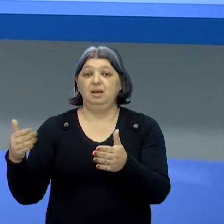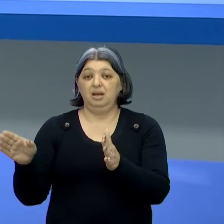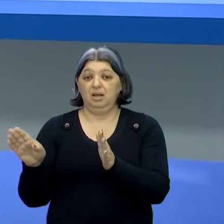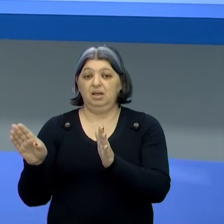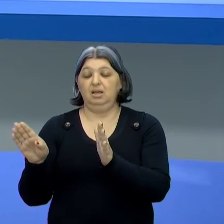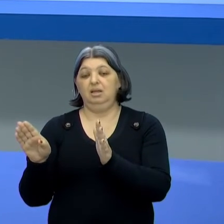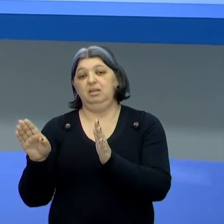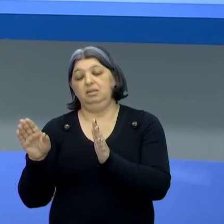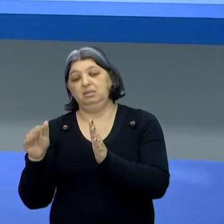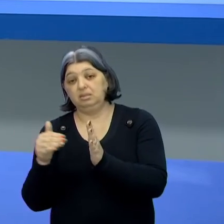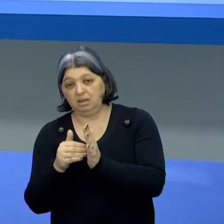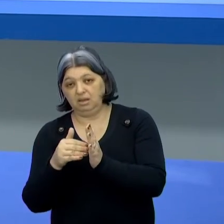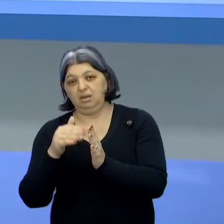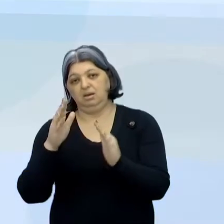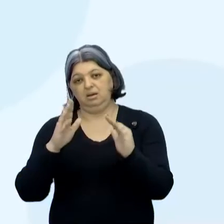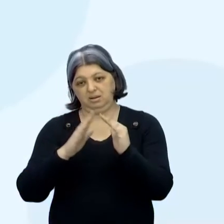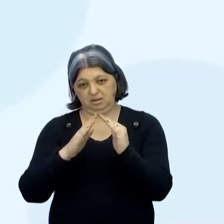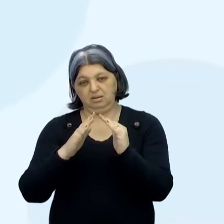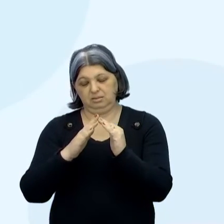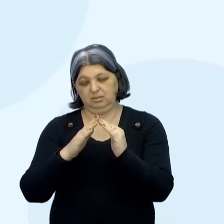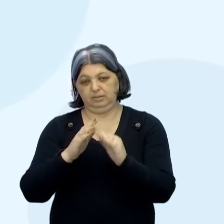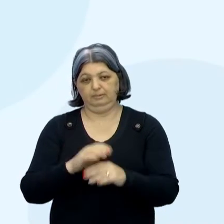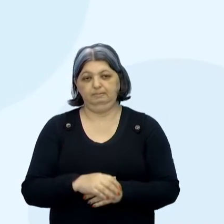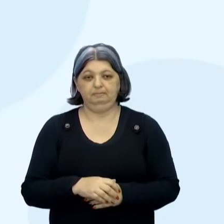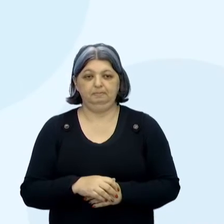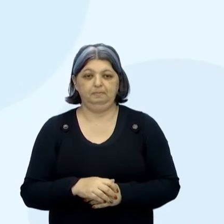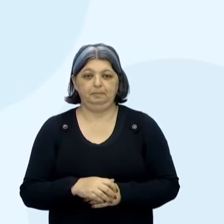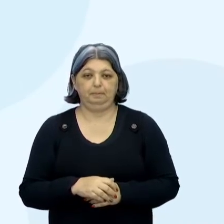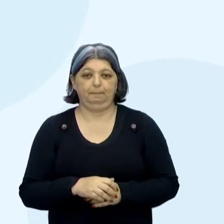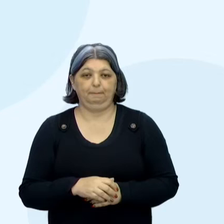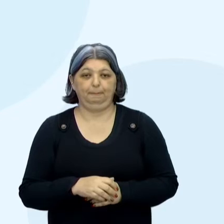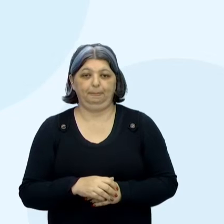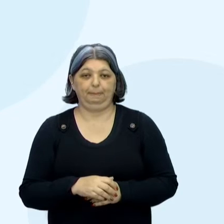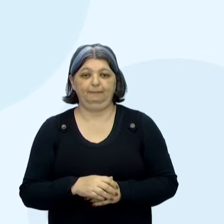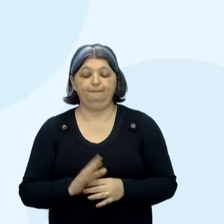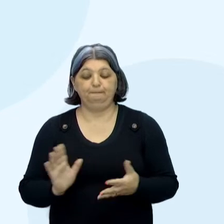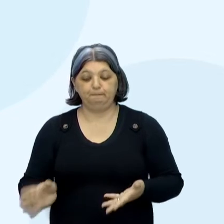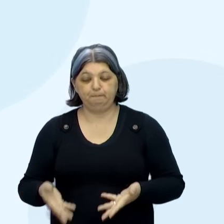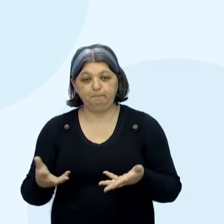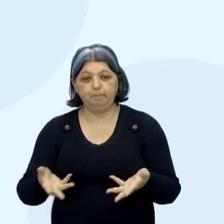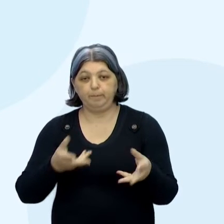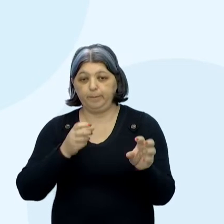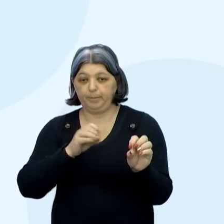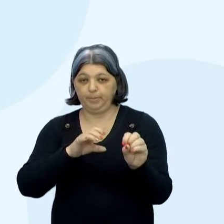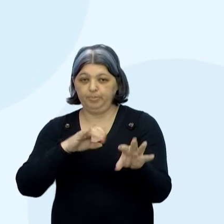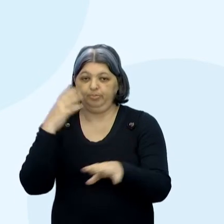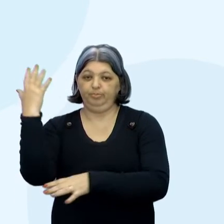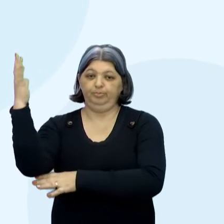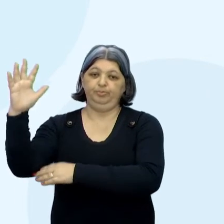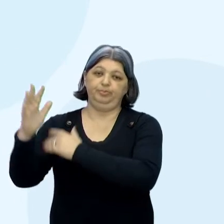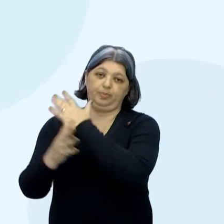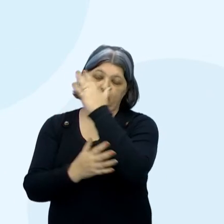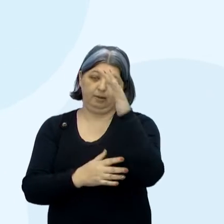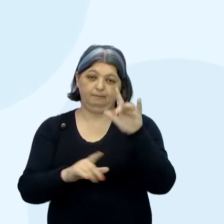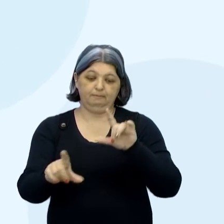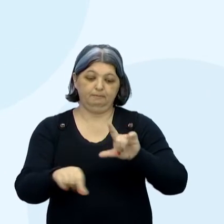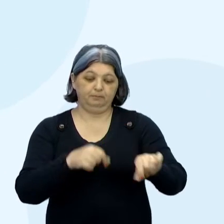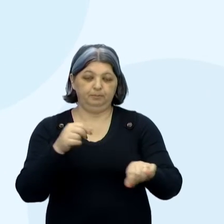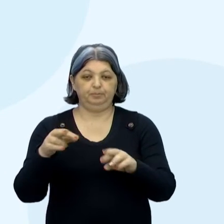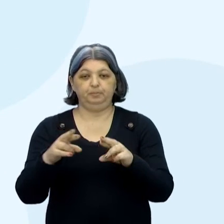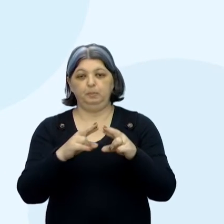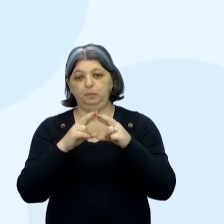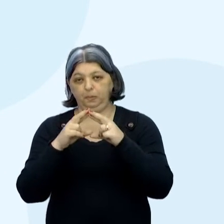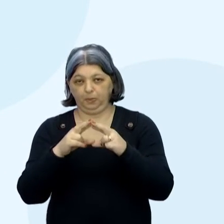casa, tá? E por último aí nesse bloquinho, incentiva a educação ambiental por meio da coleta